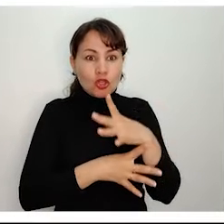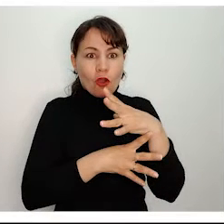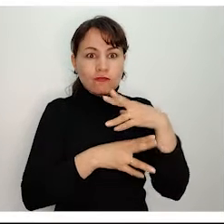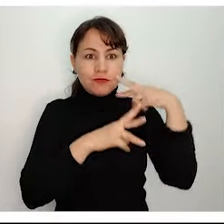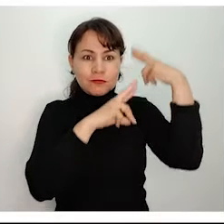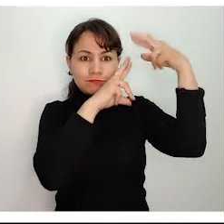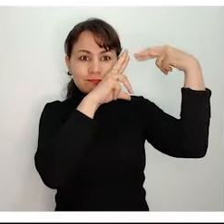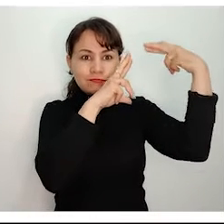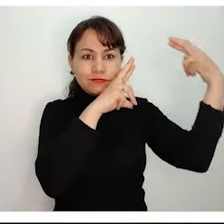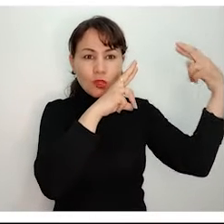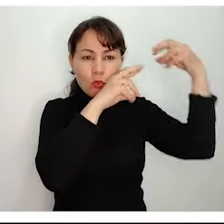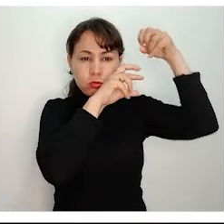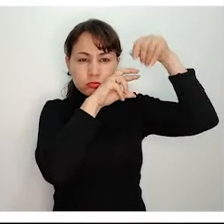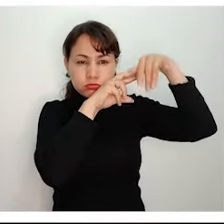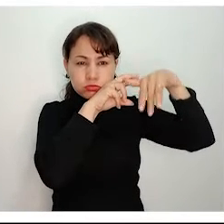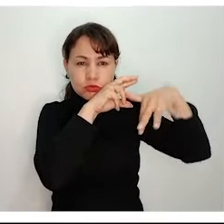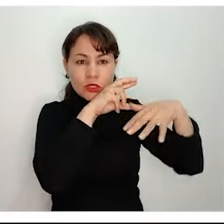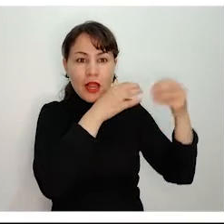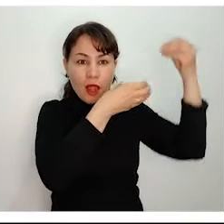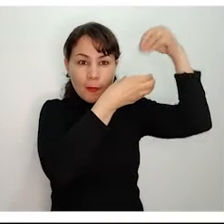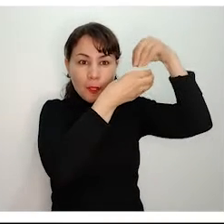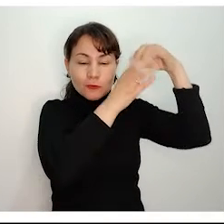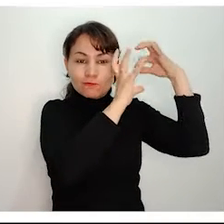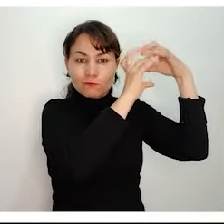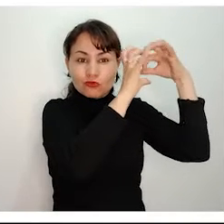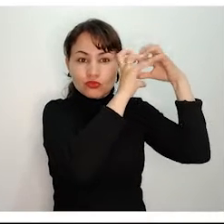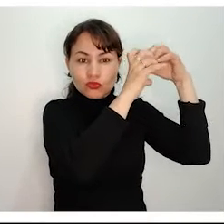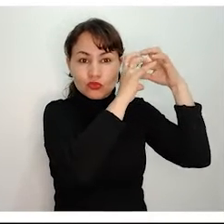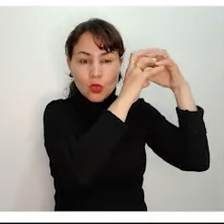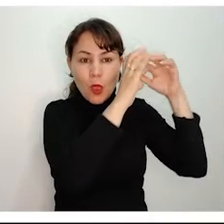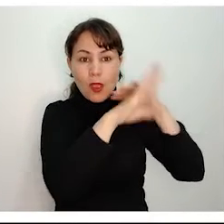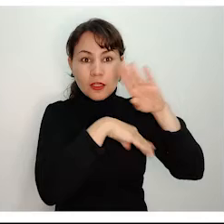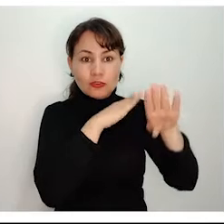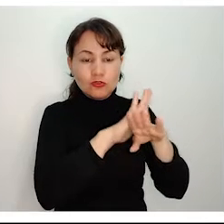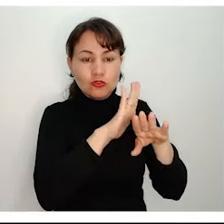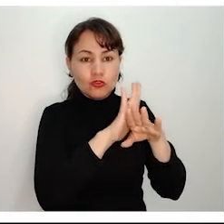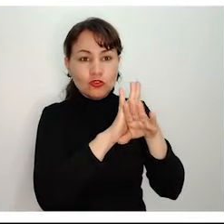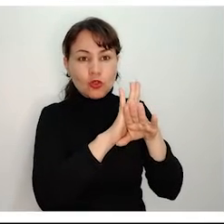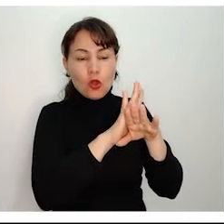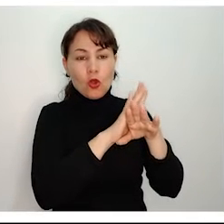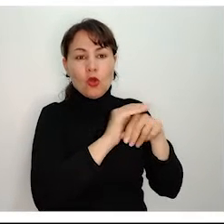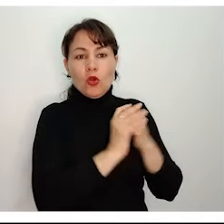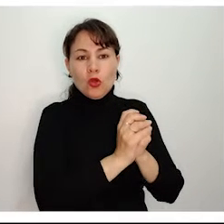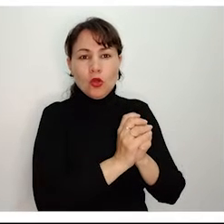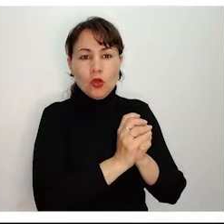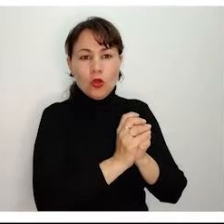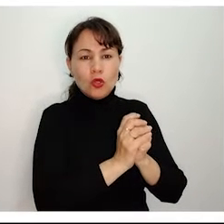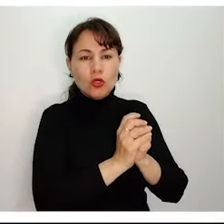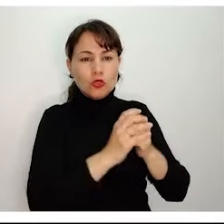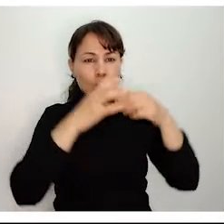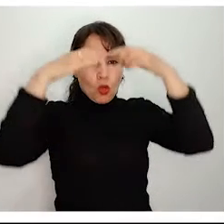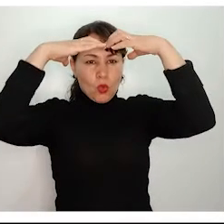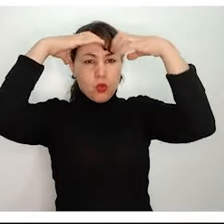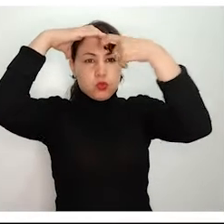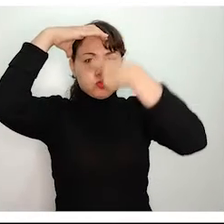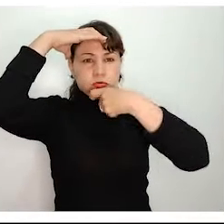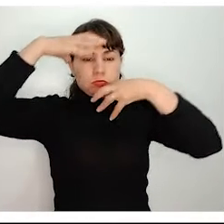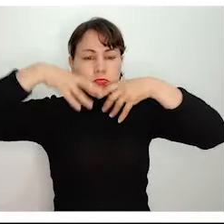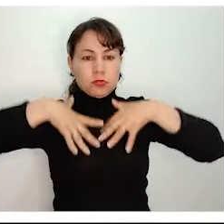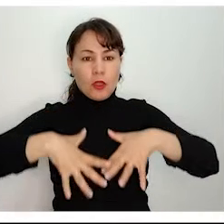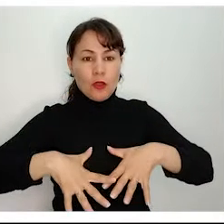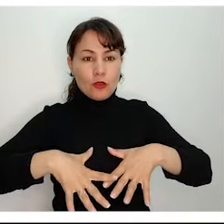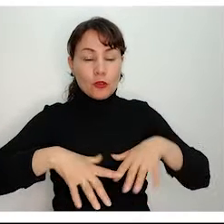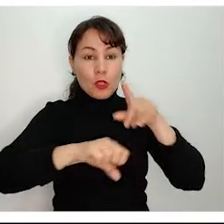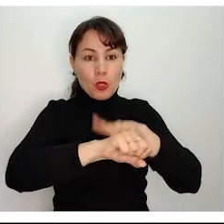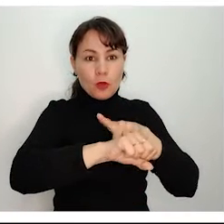novas sinapses nessa criança, no interior do cérebro dessa criança, em todo o restante do sistema nervoso